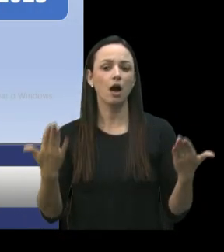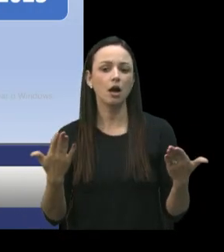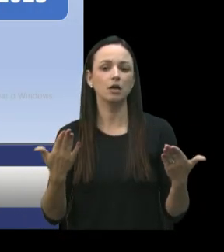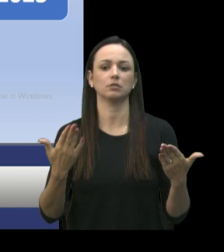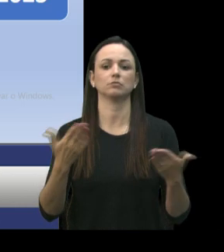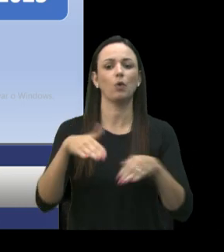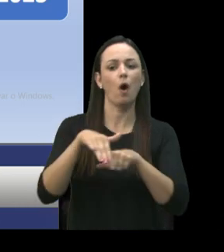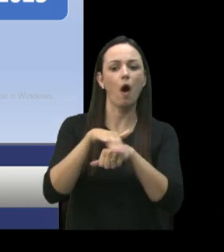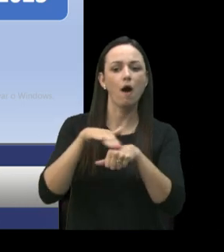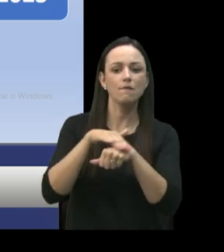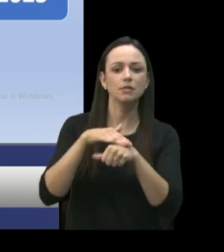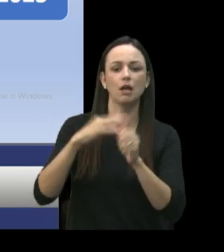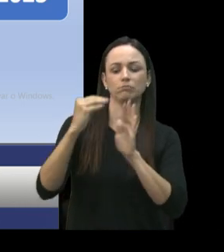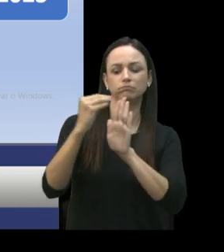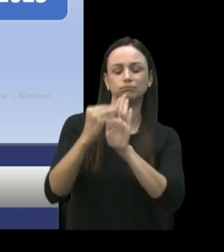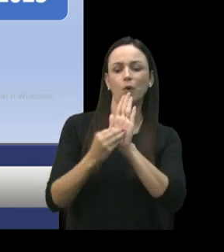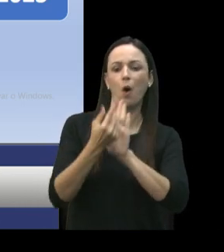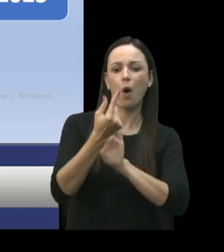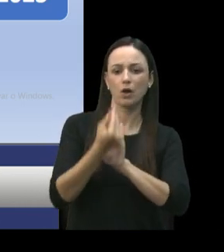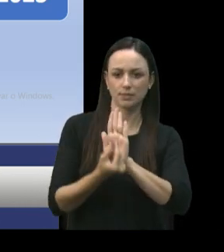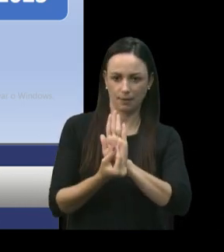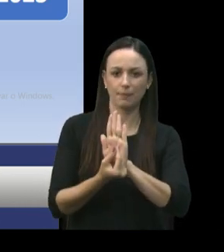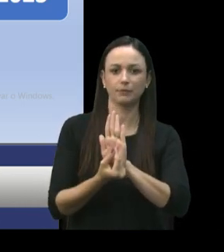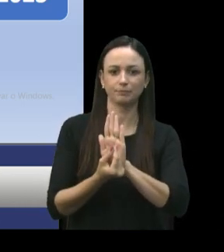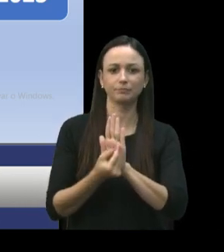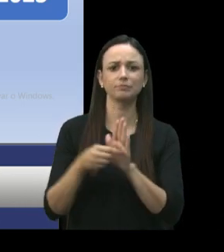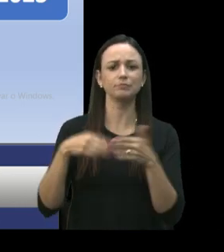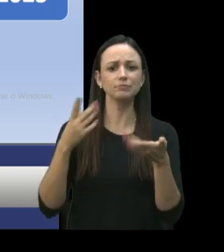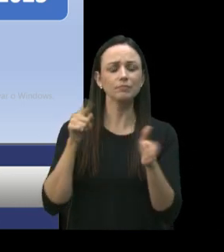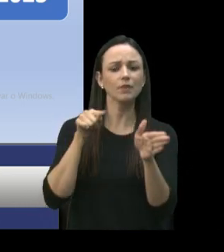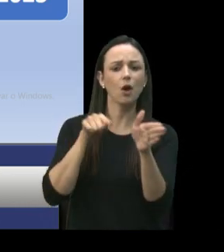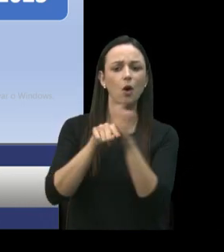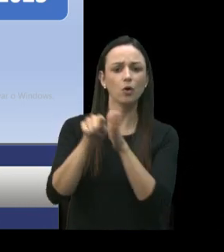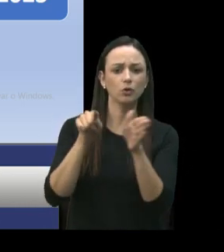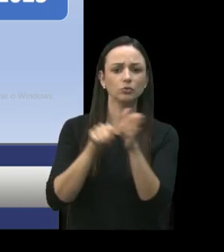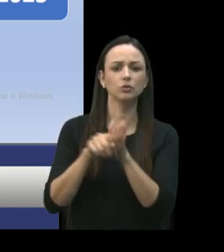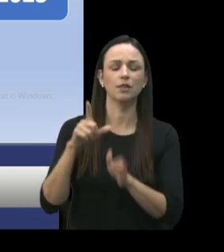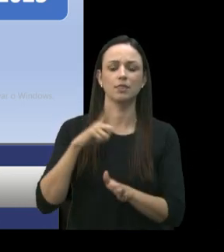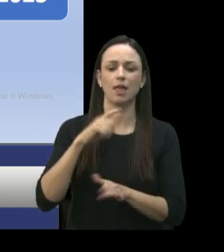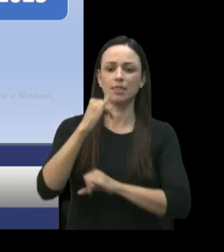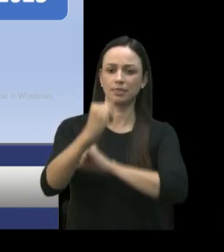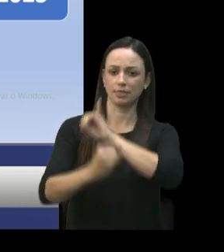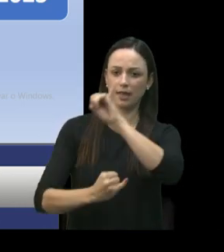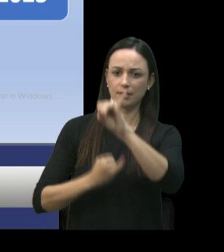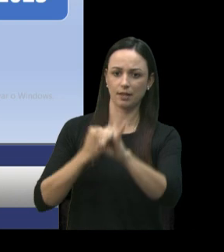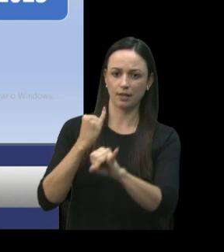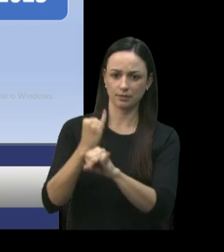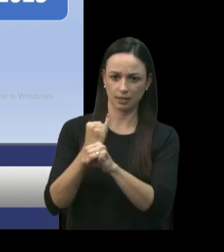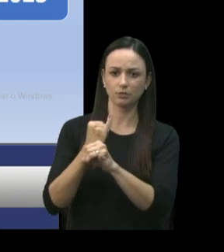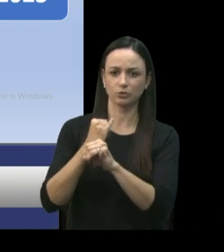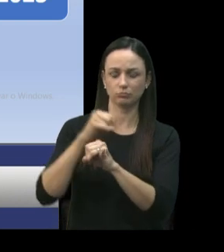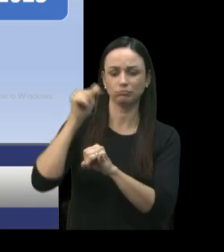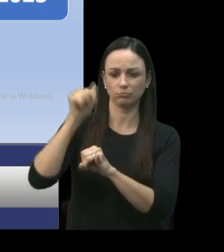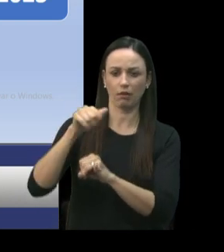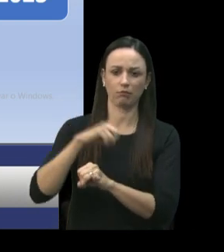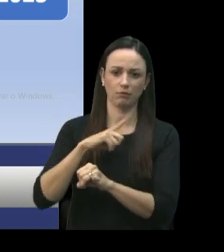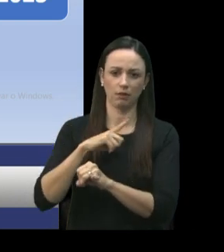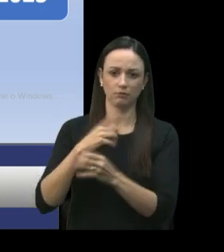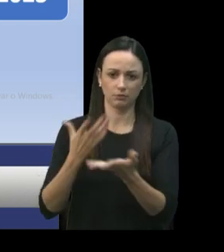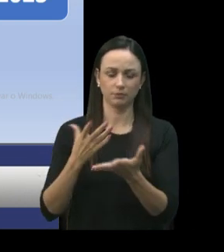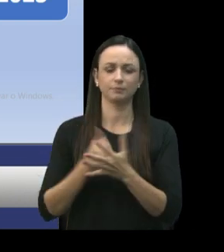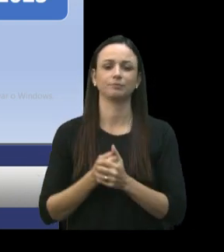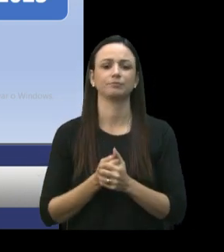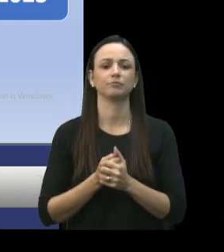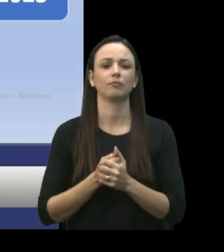sobre o orçamento. Então, é um questionário que estava via a internet, dentro desse conceito da internet, né, em